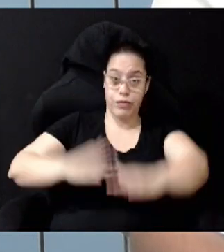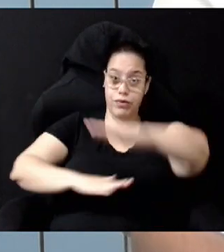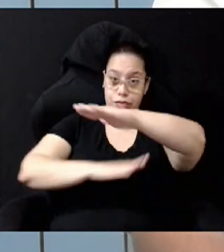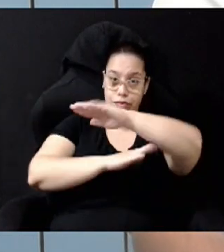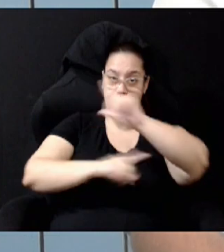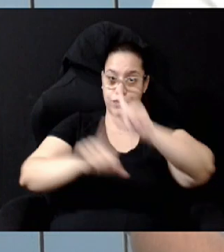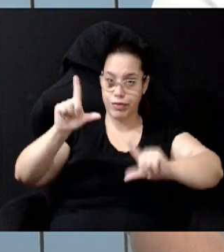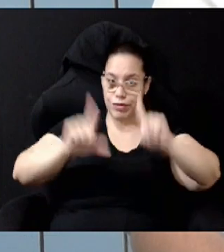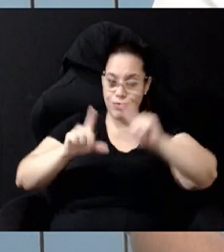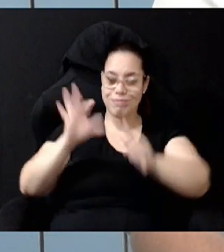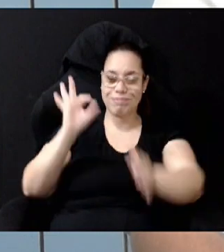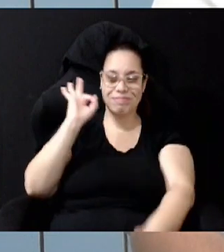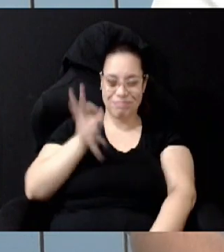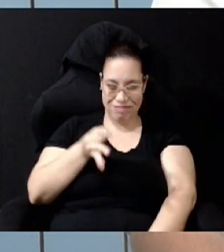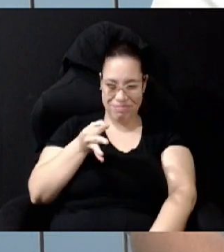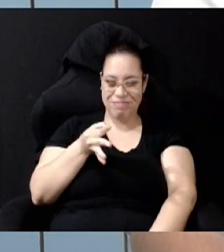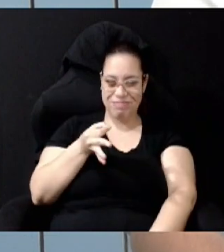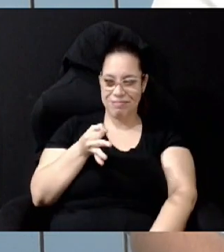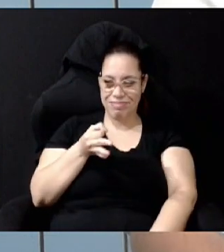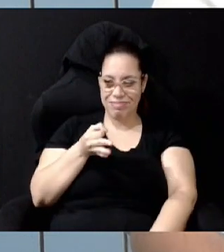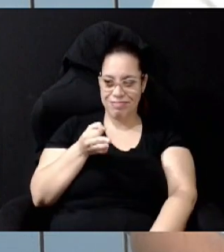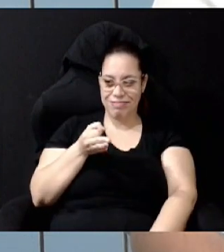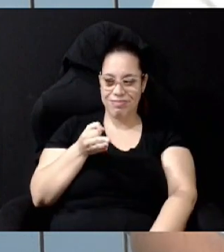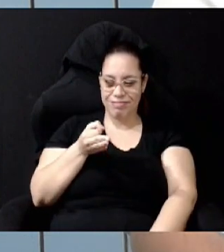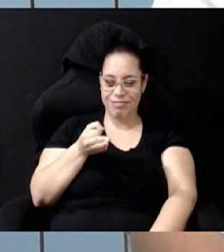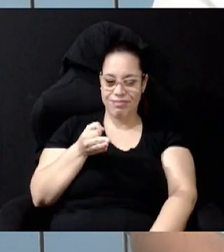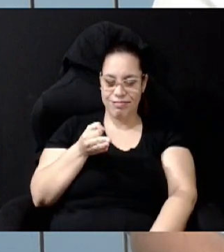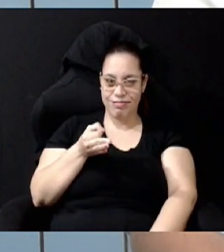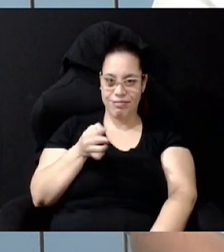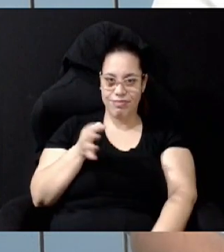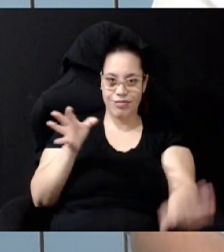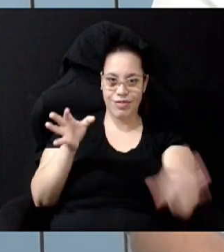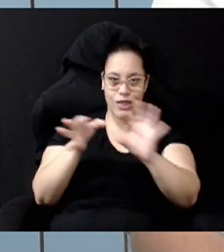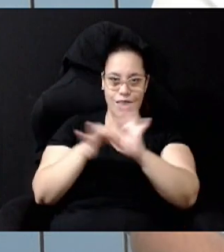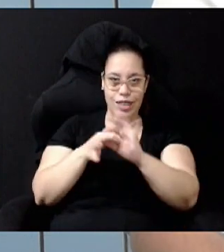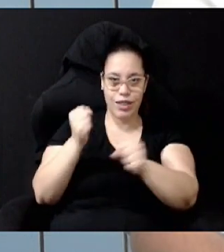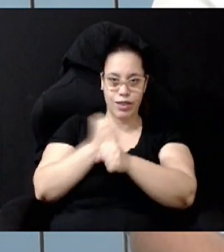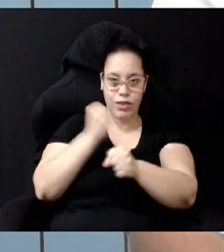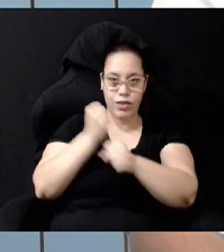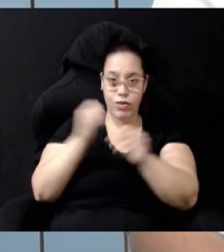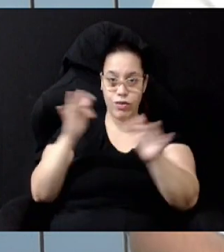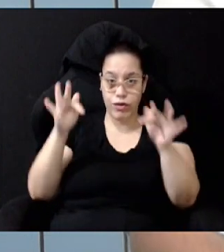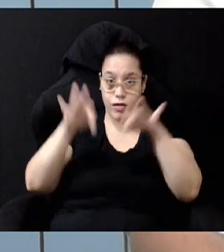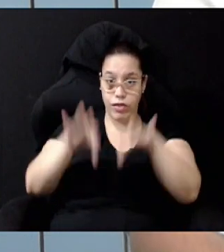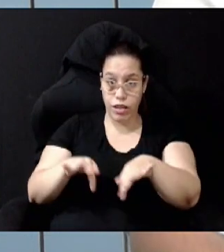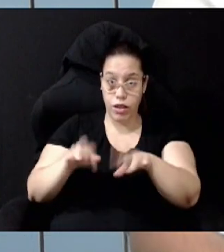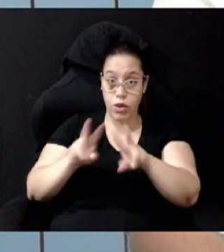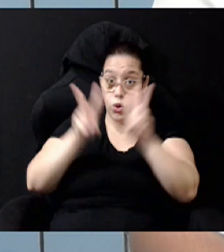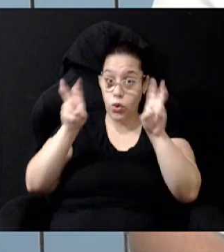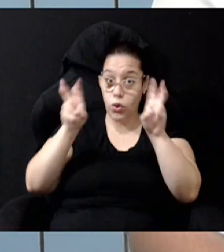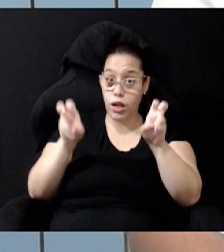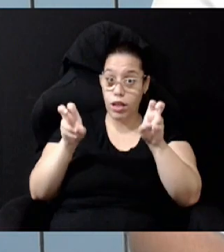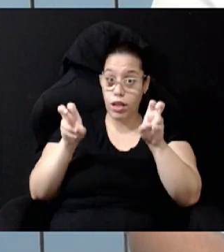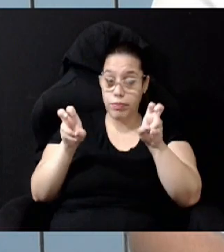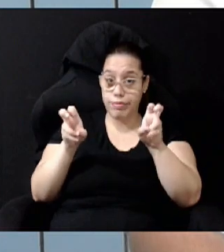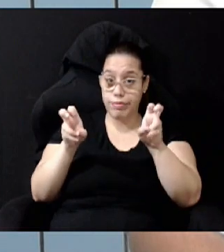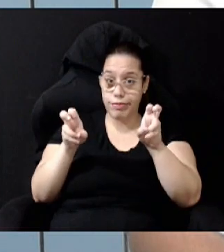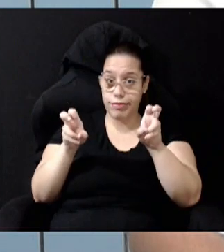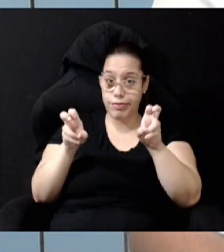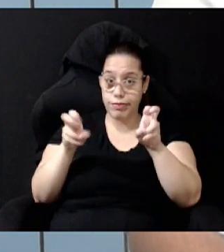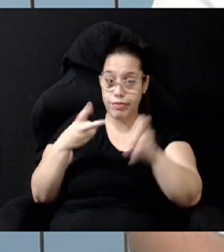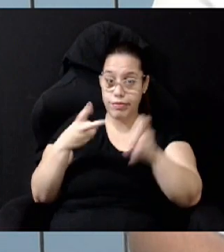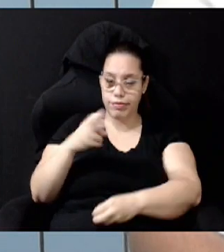acerta em fechar o ano pouco com esse tema e que